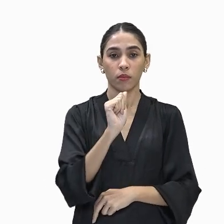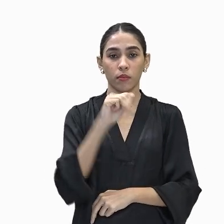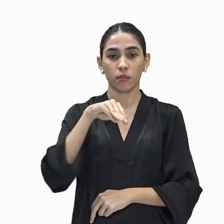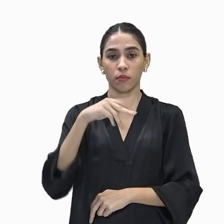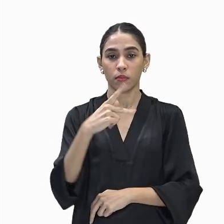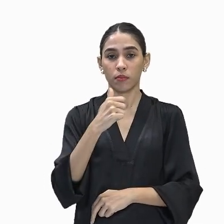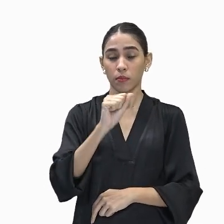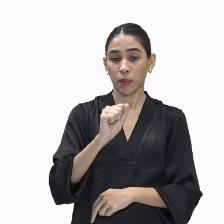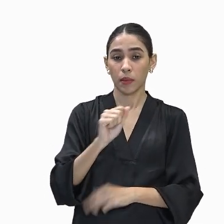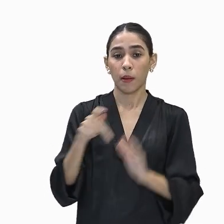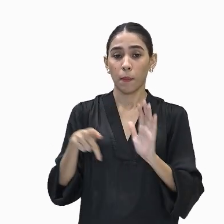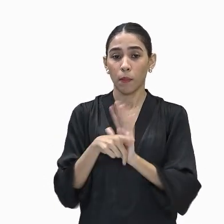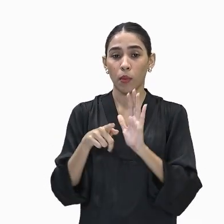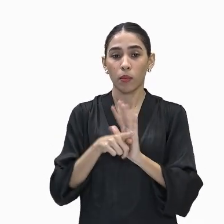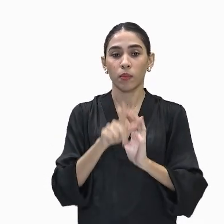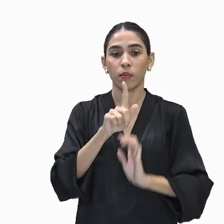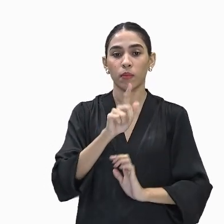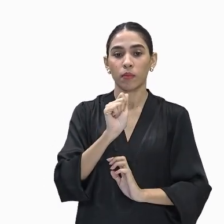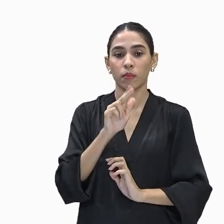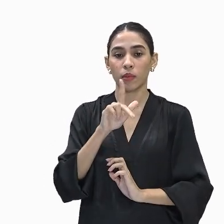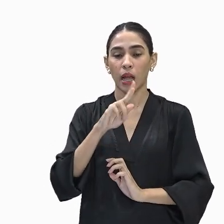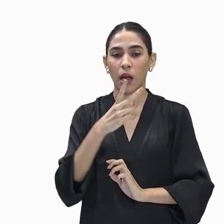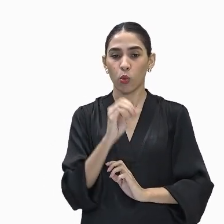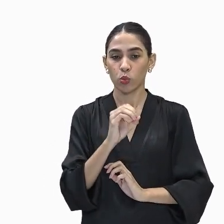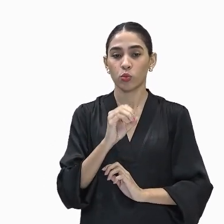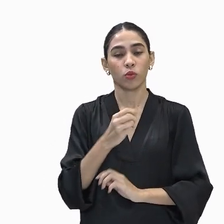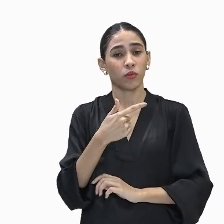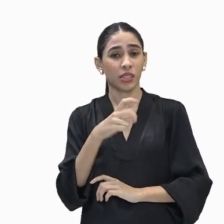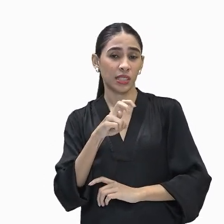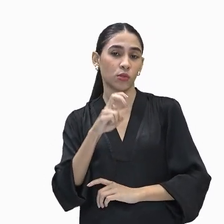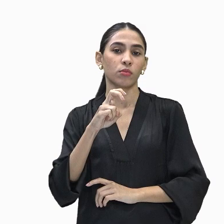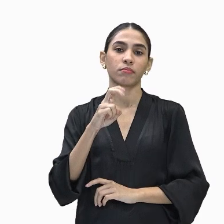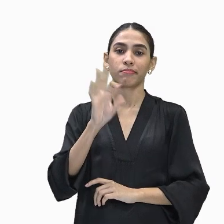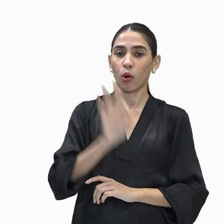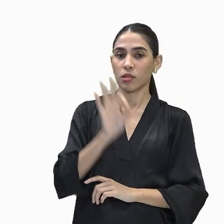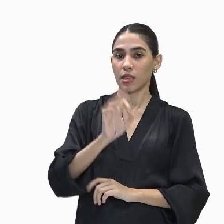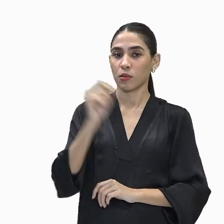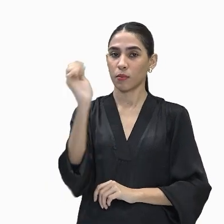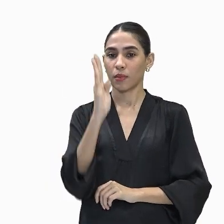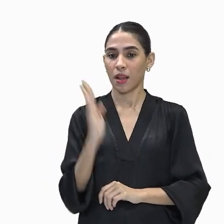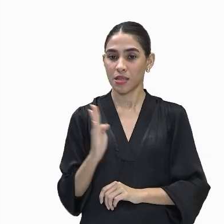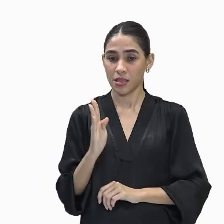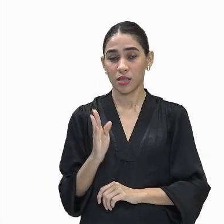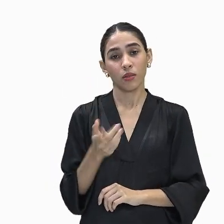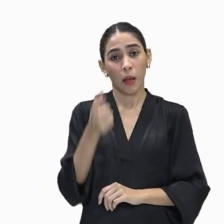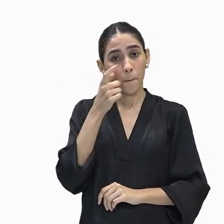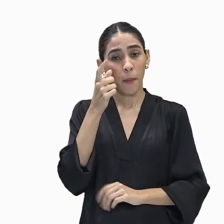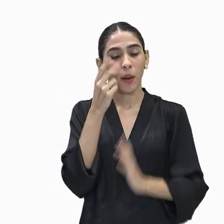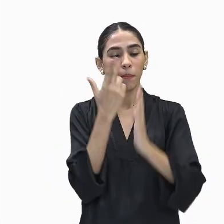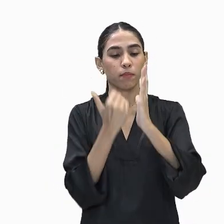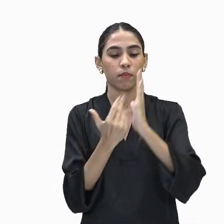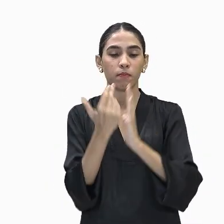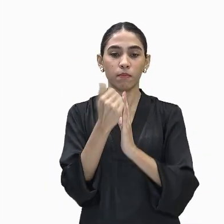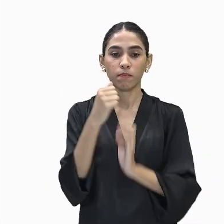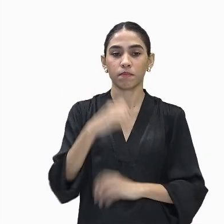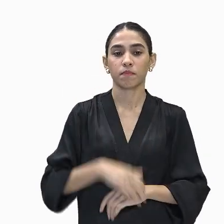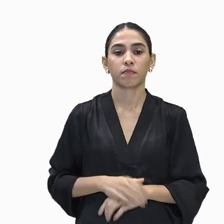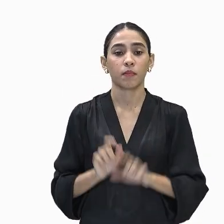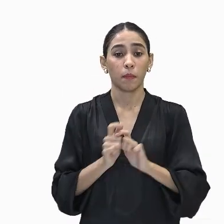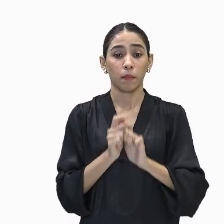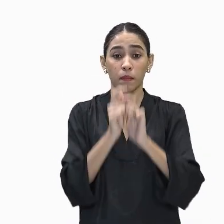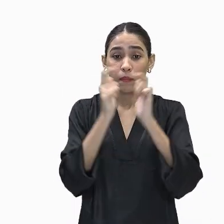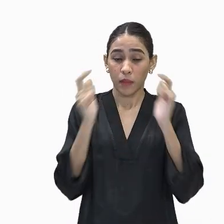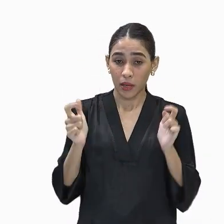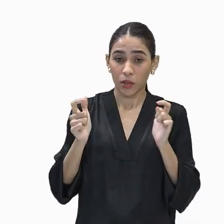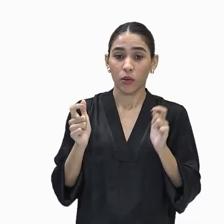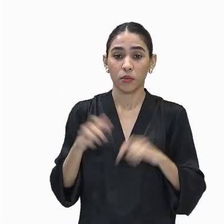tipicamente gaúcha, né? 25% do Brasil, né, quando a gente observa lá no mapa, e a maior parte desse